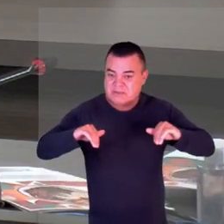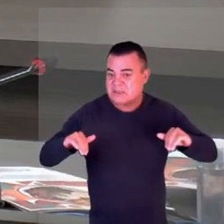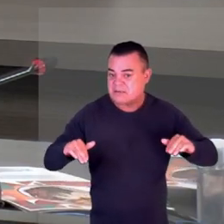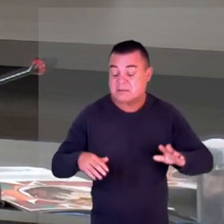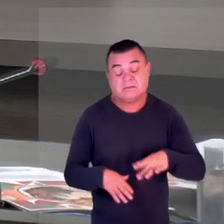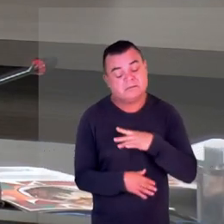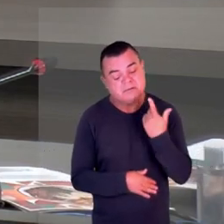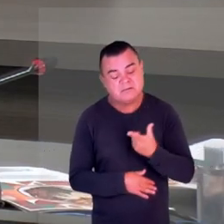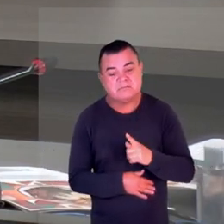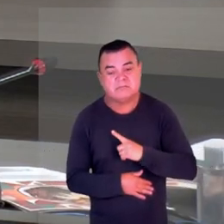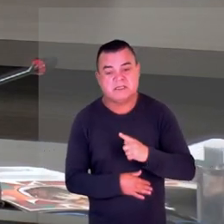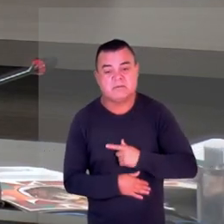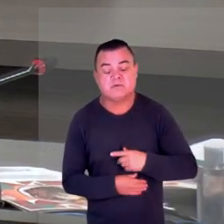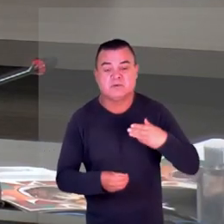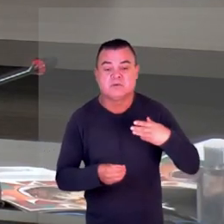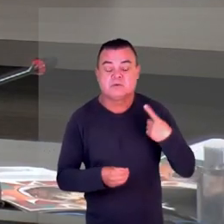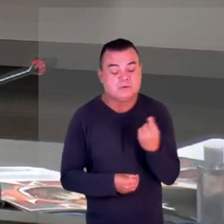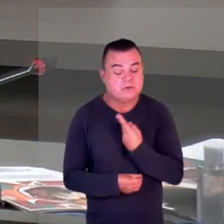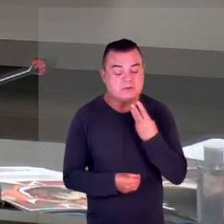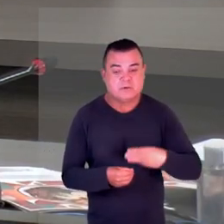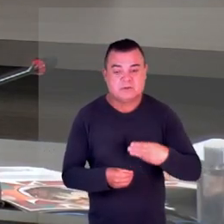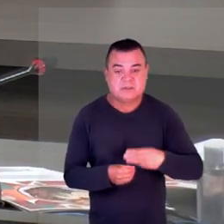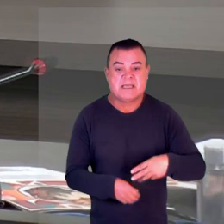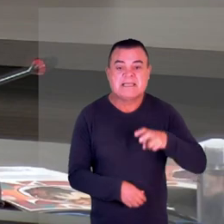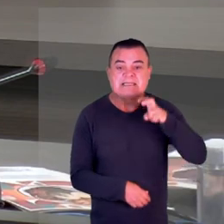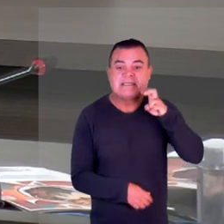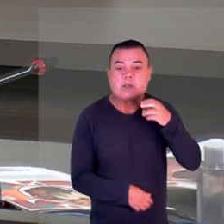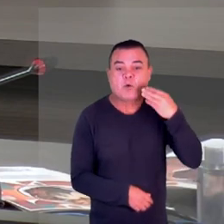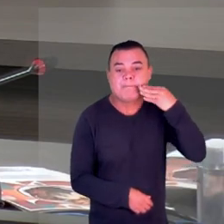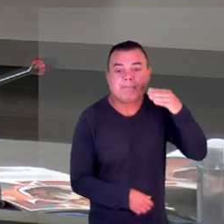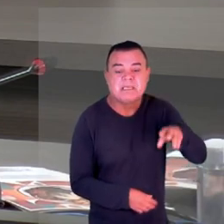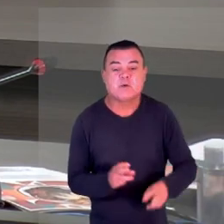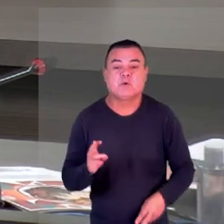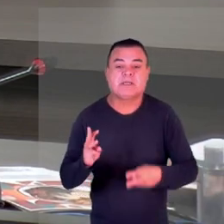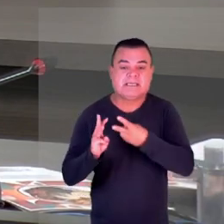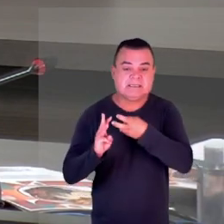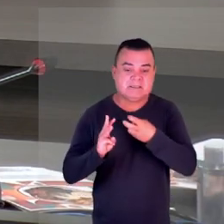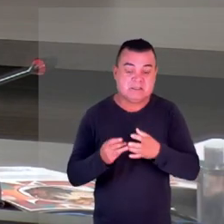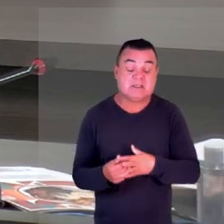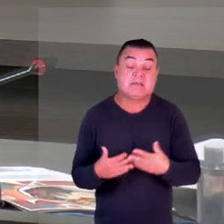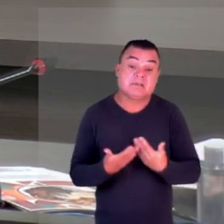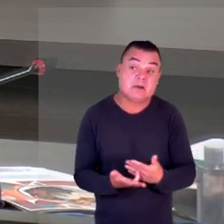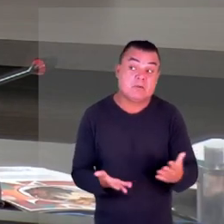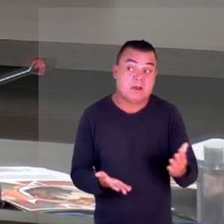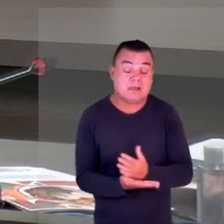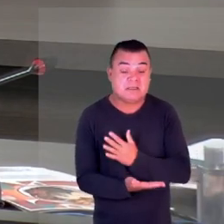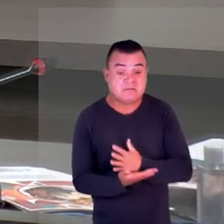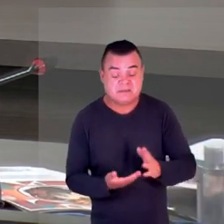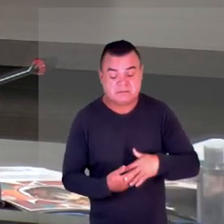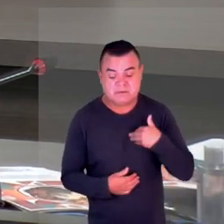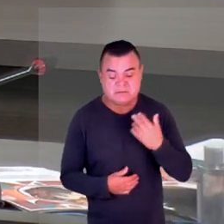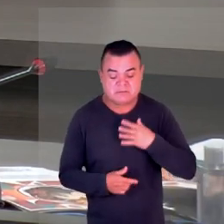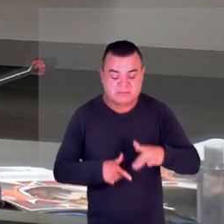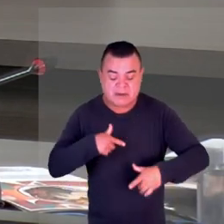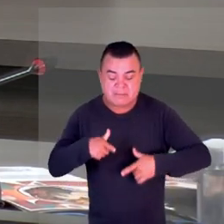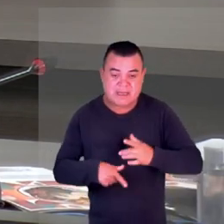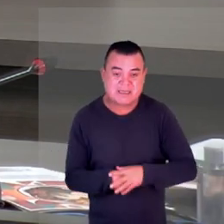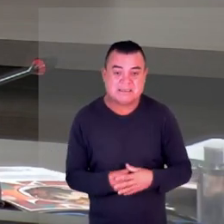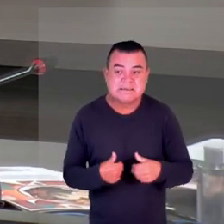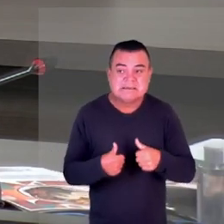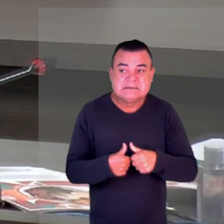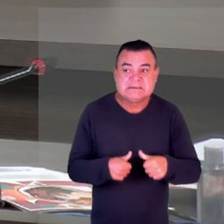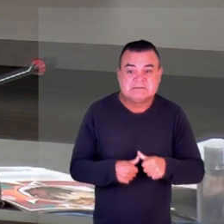município 5.000 indígenas e acaba que muitas vezes a nossa atuação fica